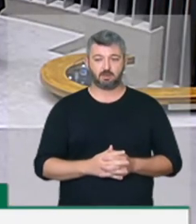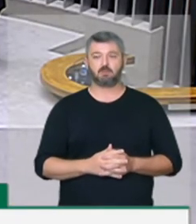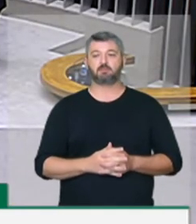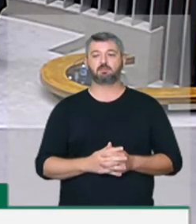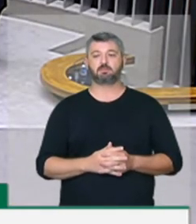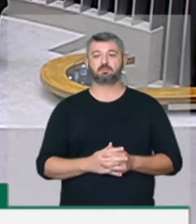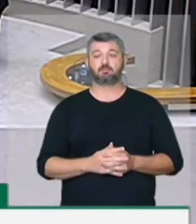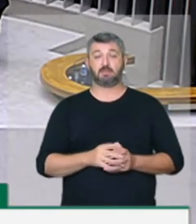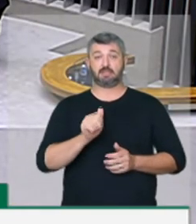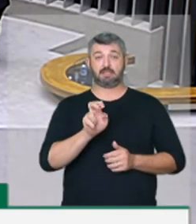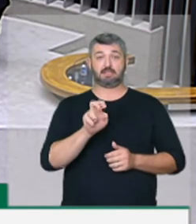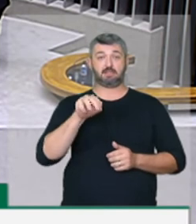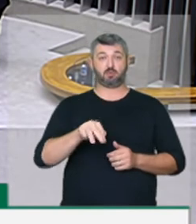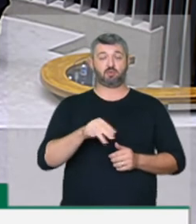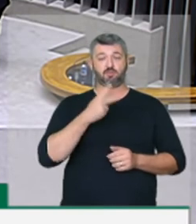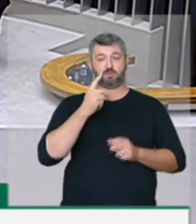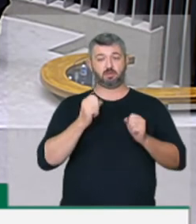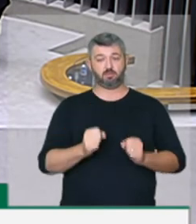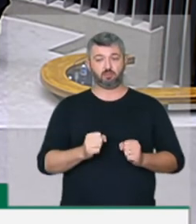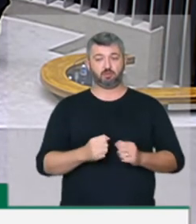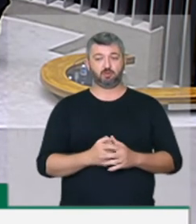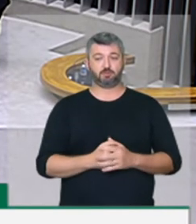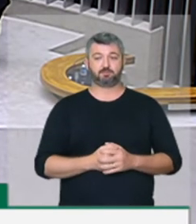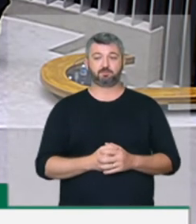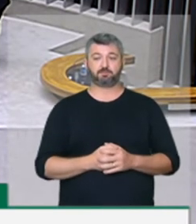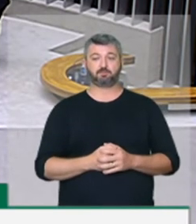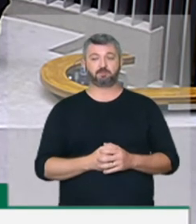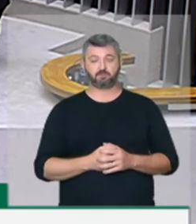O advogado está com a palavra, deputado.